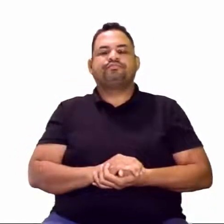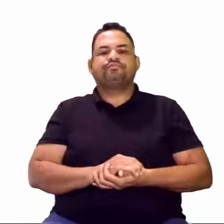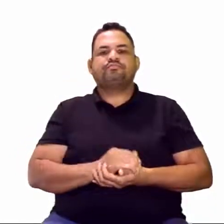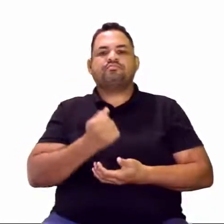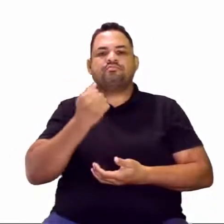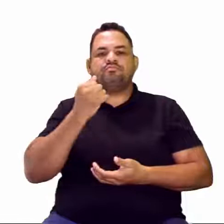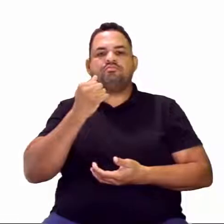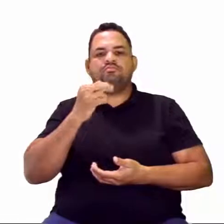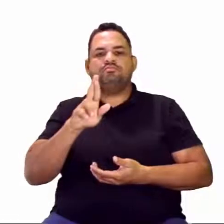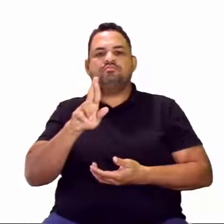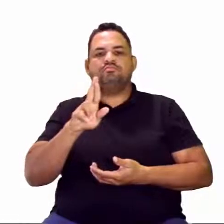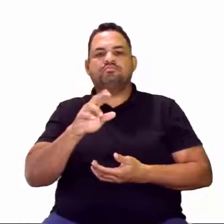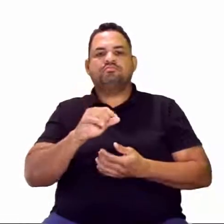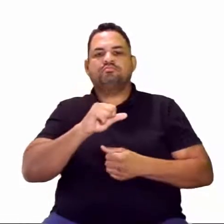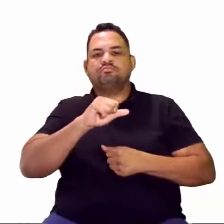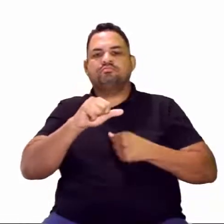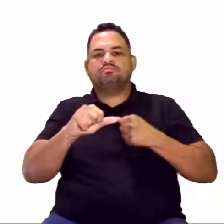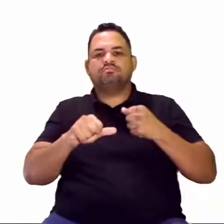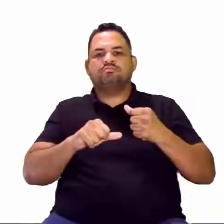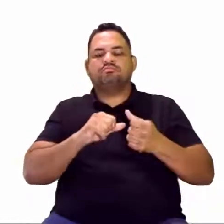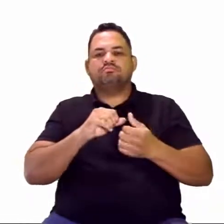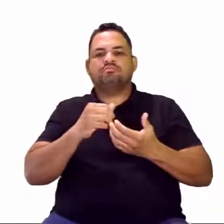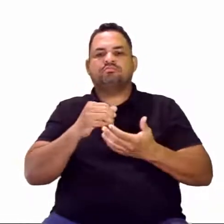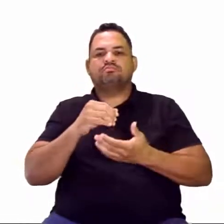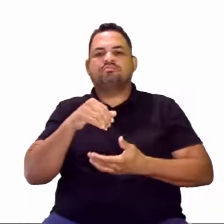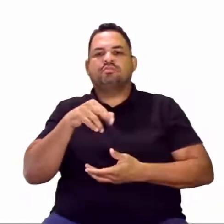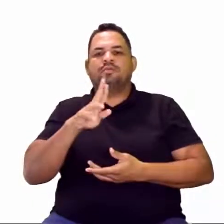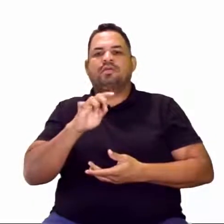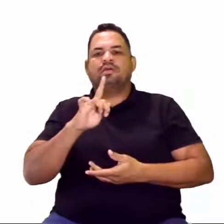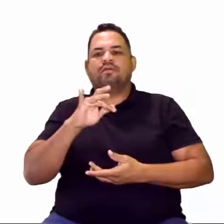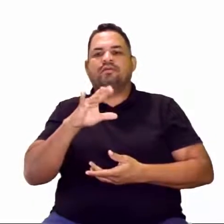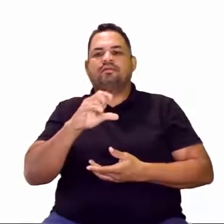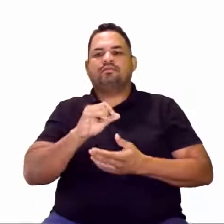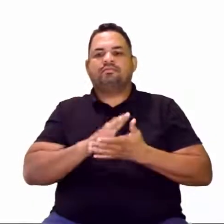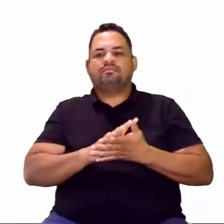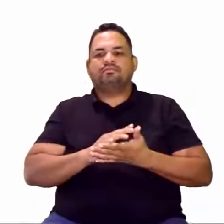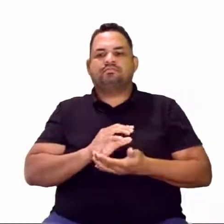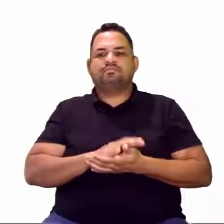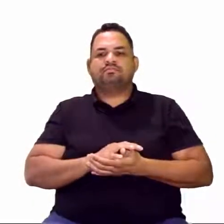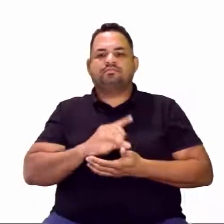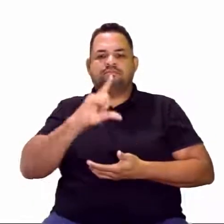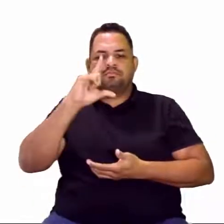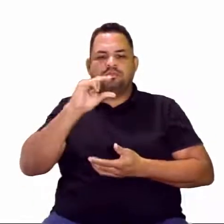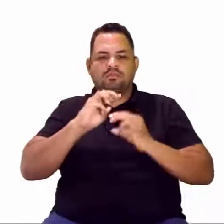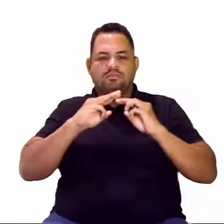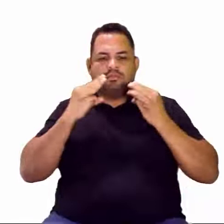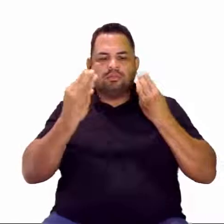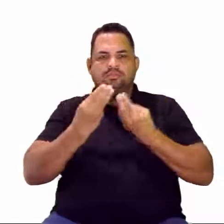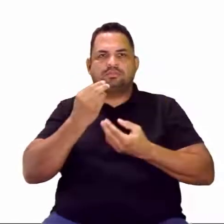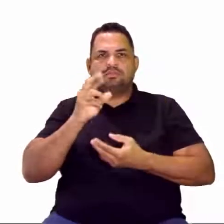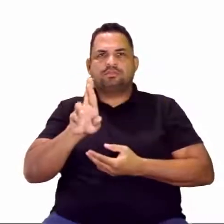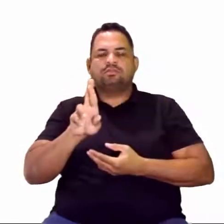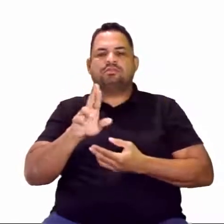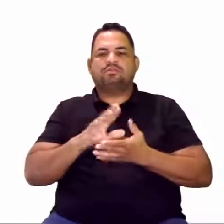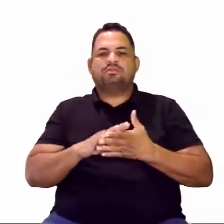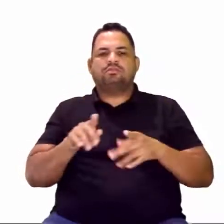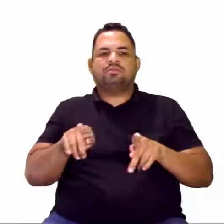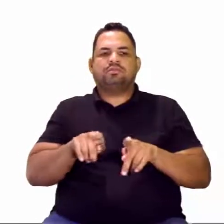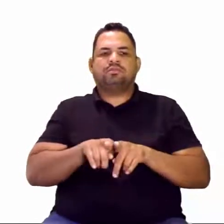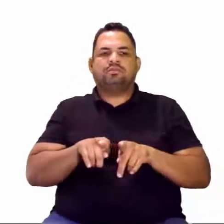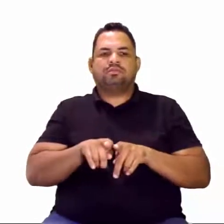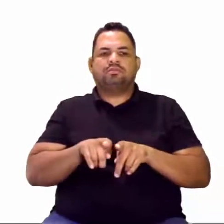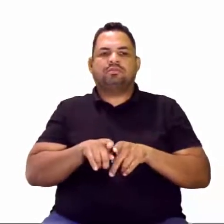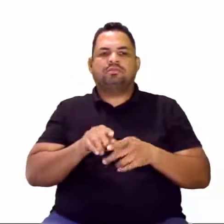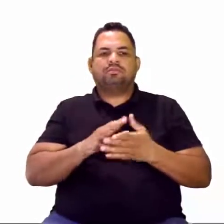o ar se torna mais rarefeito quer dizer menos massa de ar,